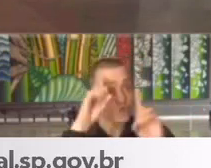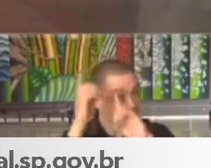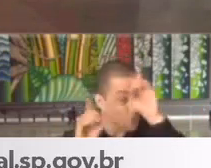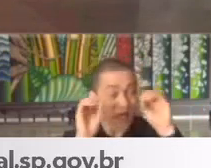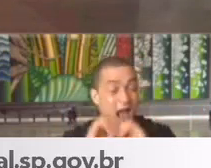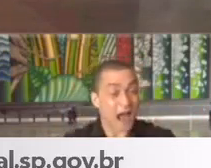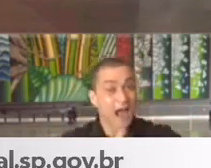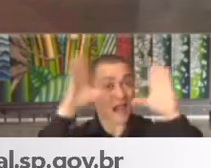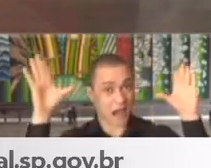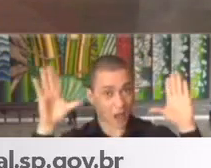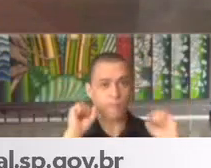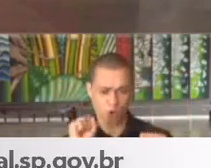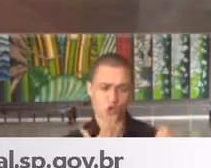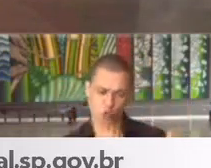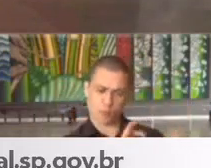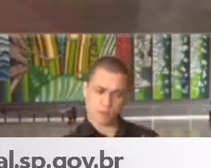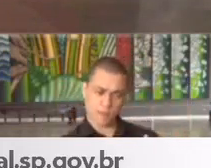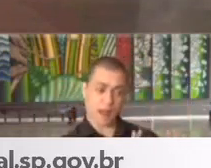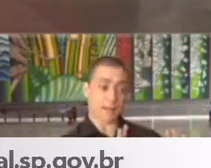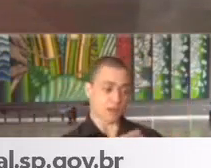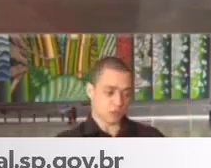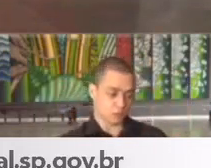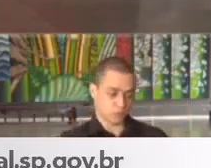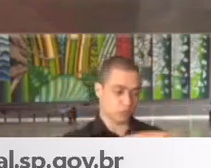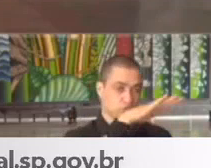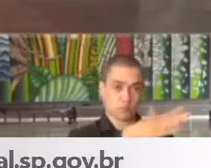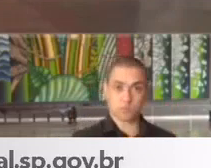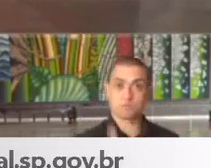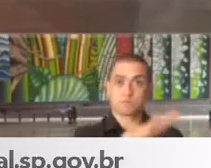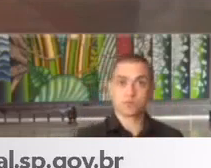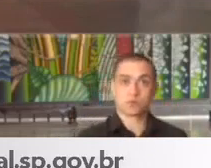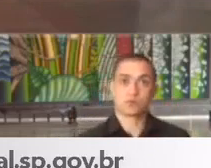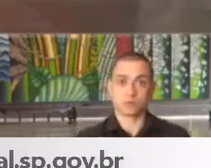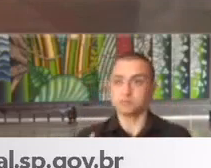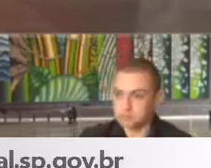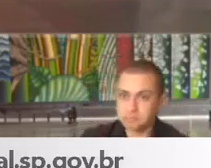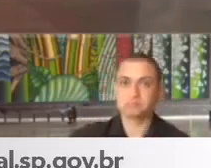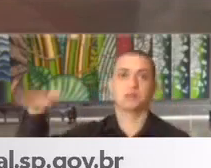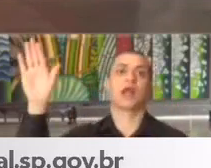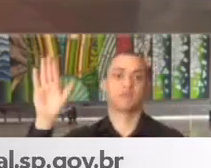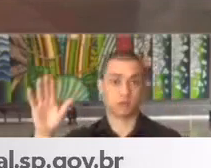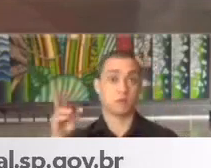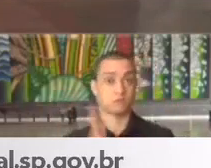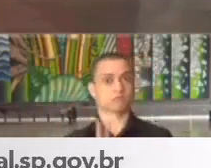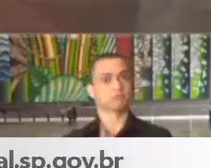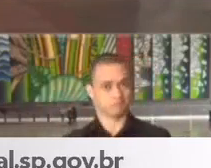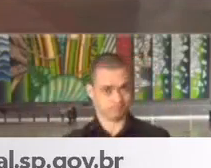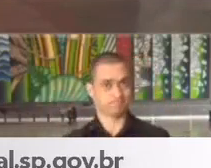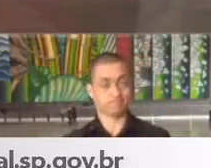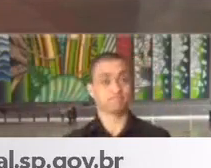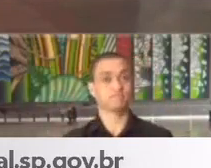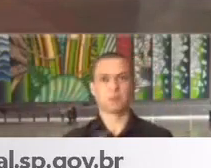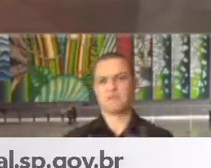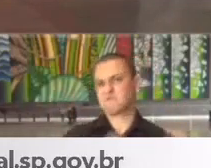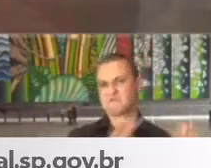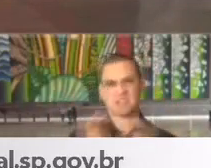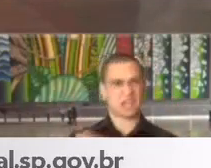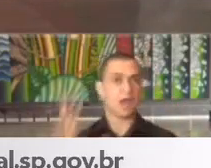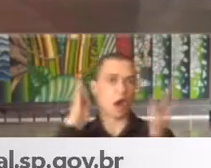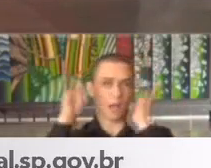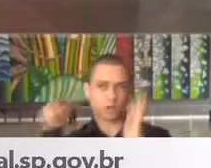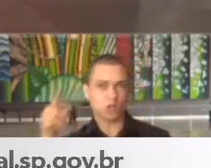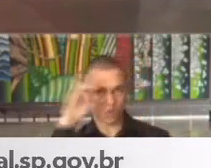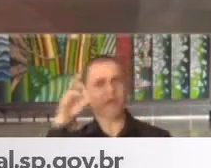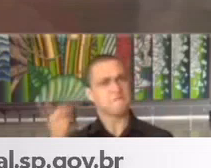que podem preparar, elaborar, embalar alimentos com os cuidados sanitários devidos, venderem aos caminhoneiros ou aqueles